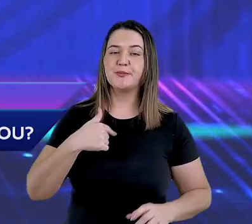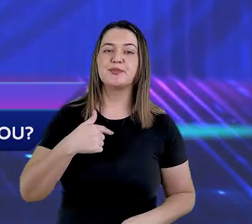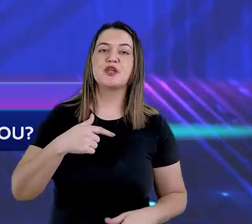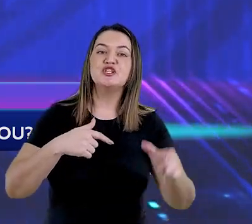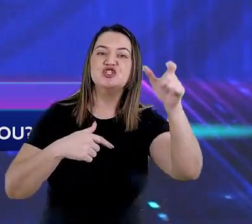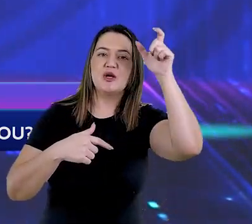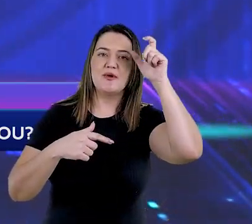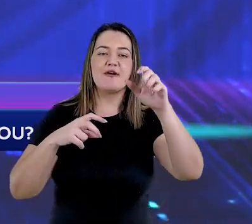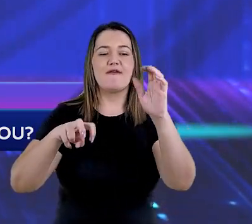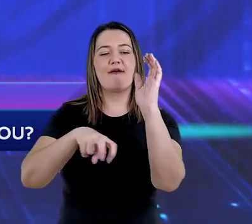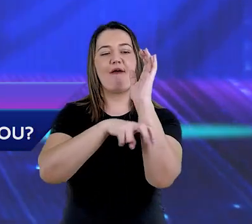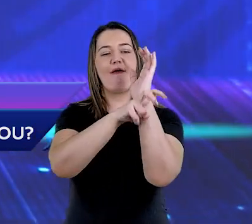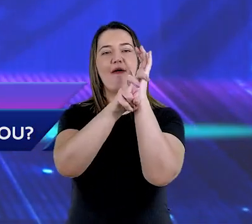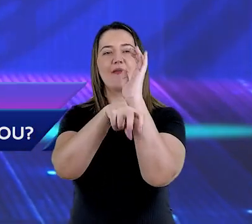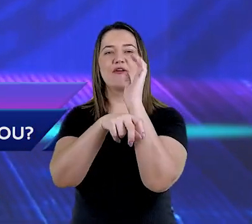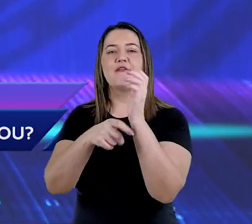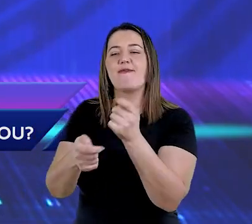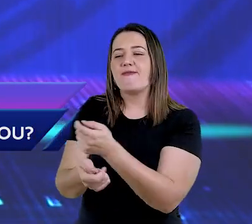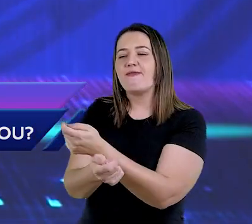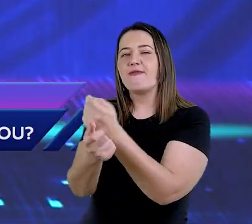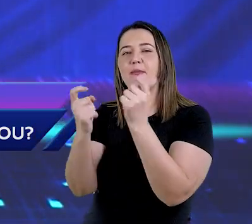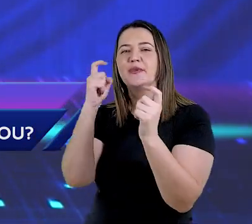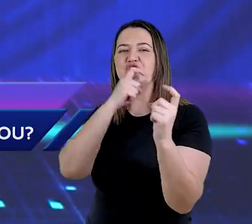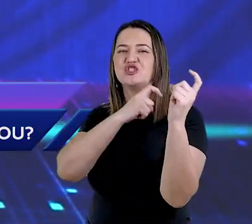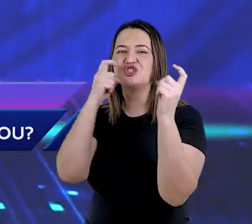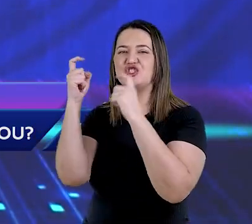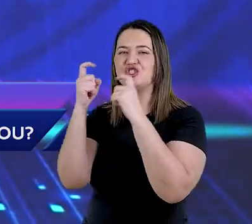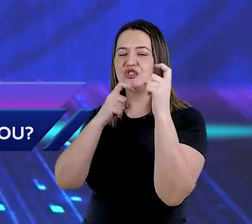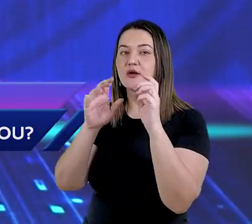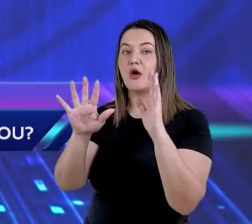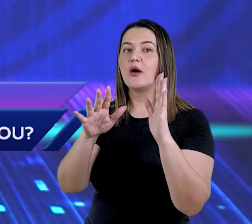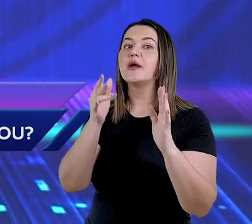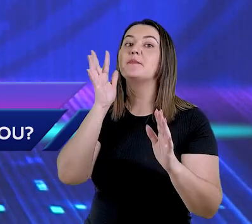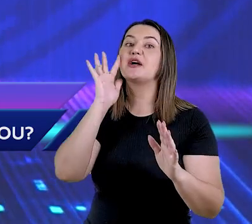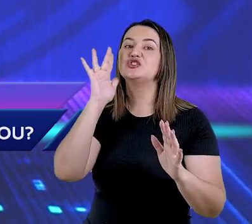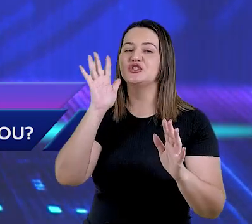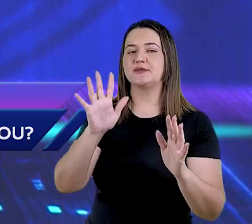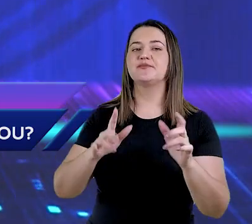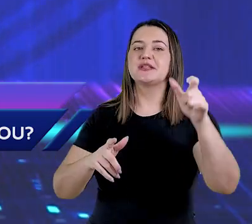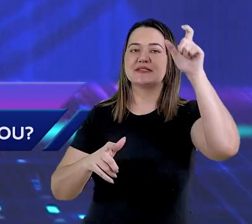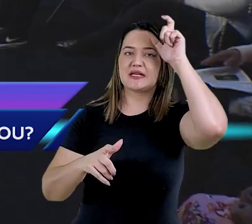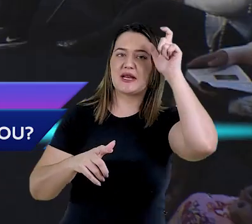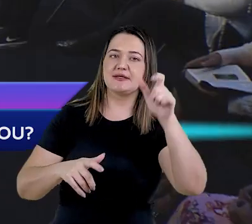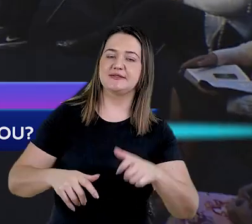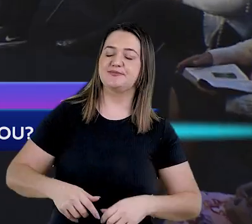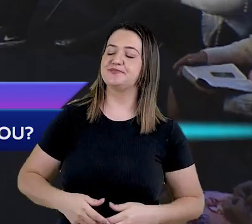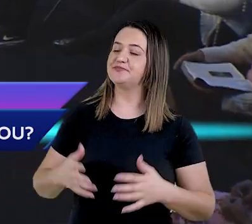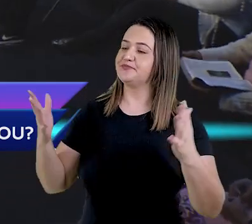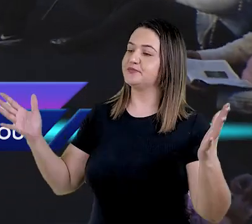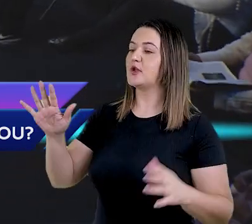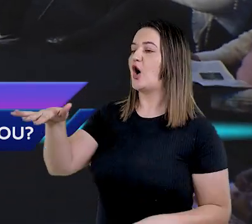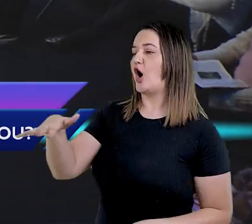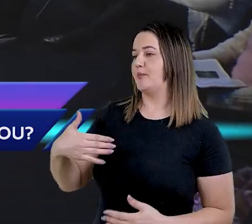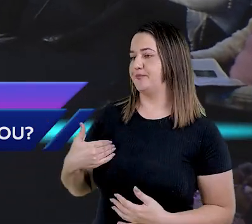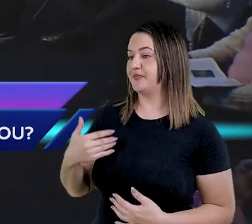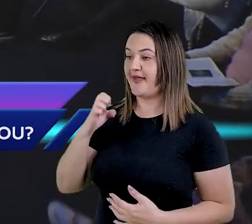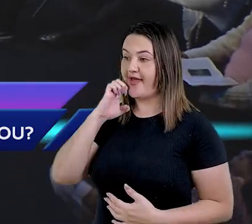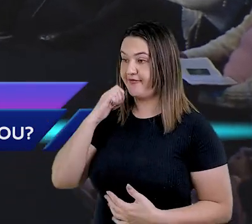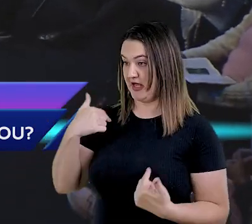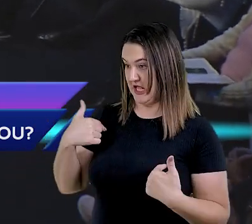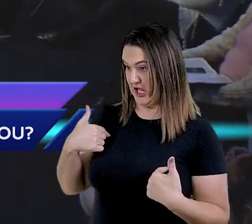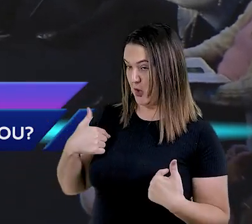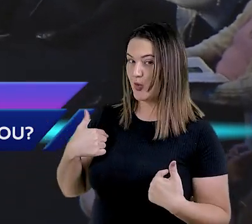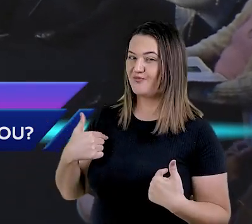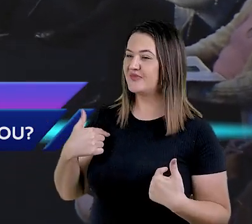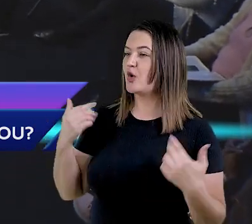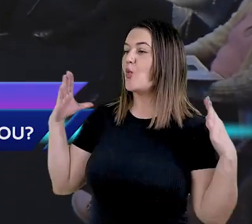só, se ao invés de seduzir Eva para ser como Deus, o diabo falasse assim: ô Eva, é o seguinte, eu sou um anjo que lá no